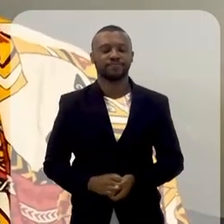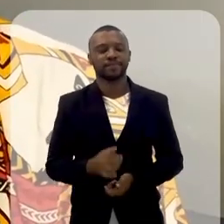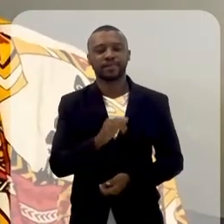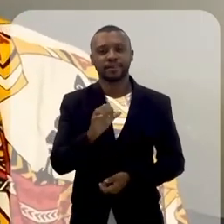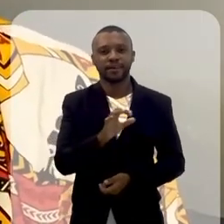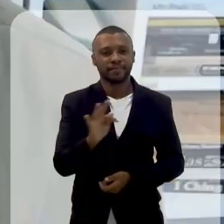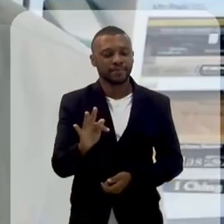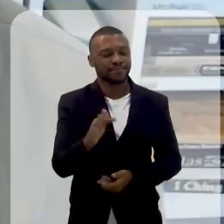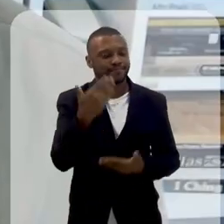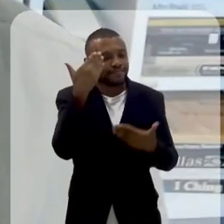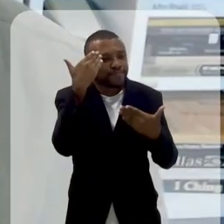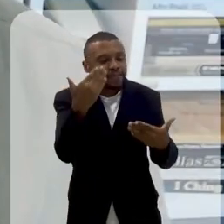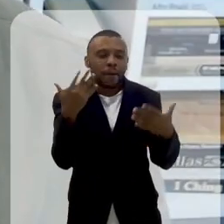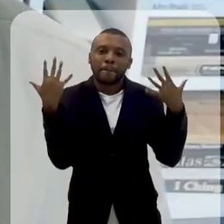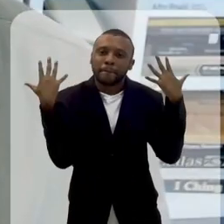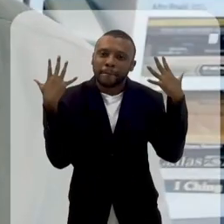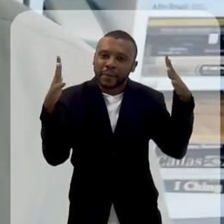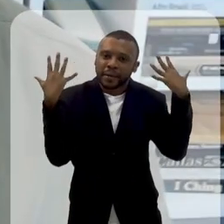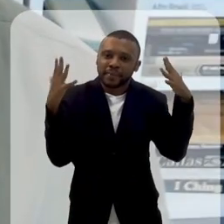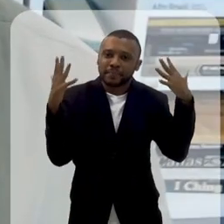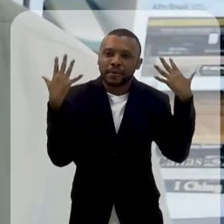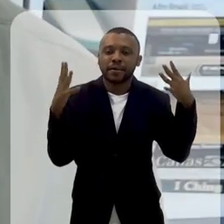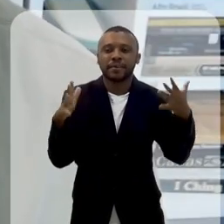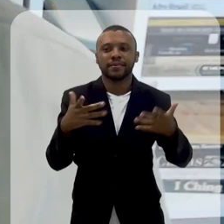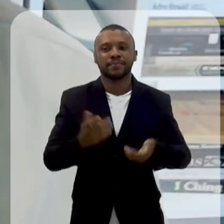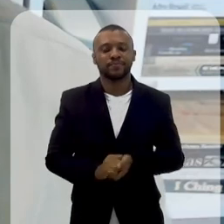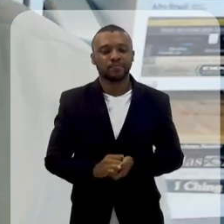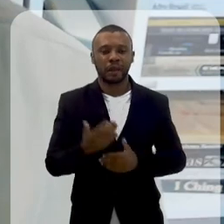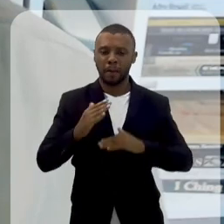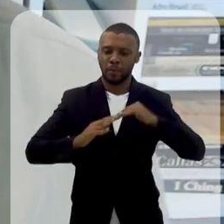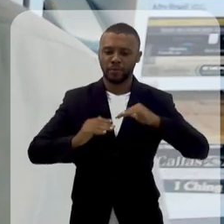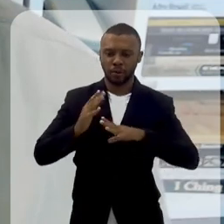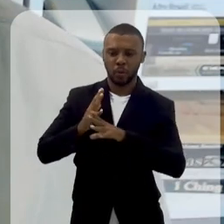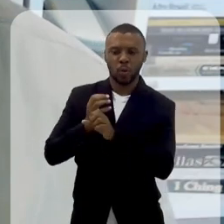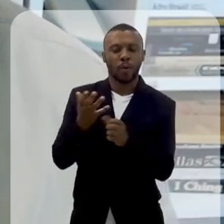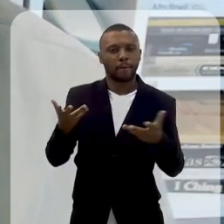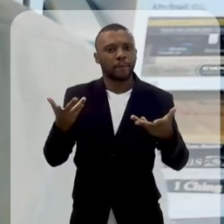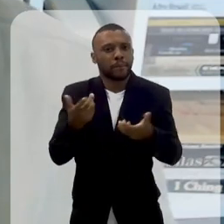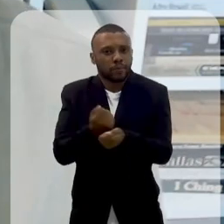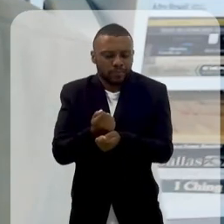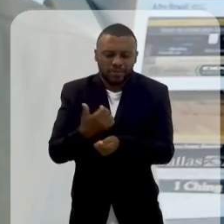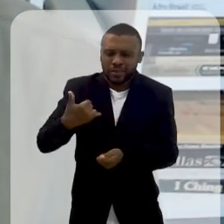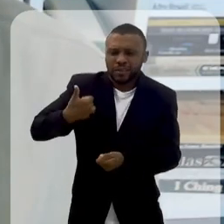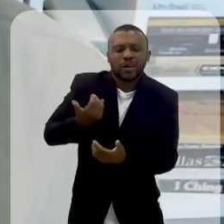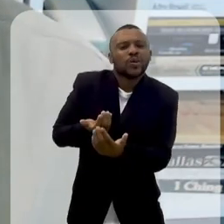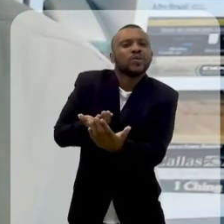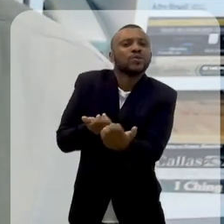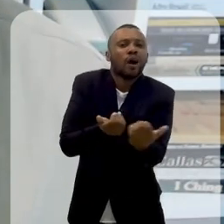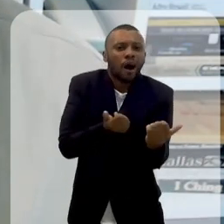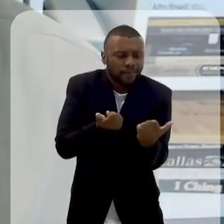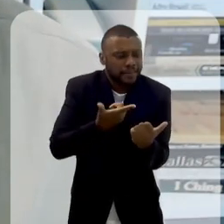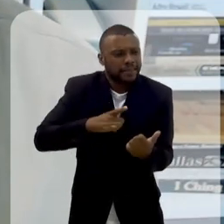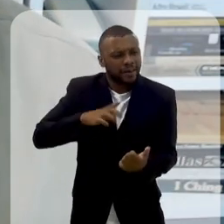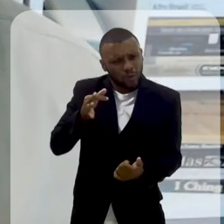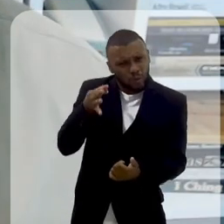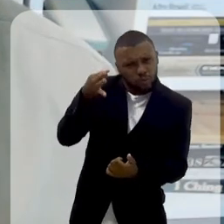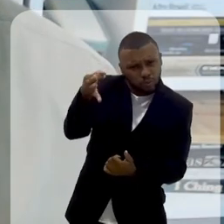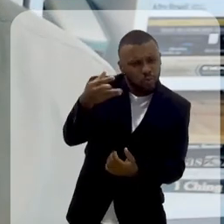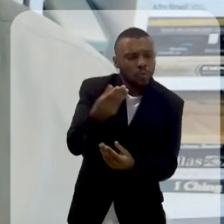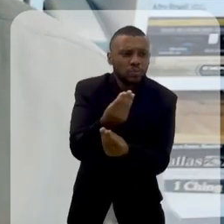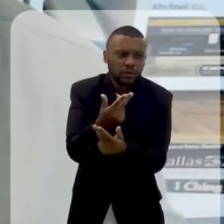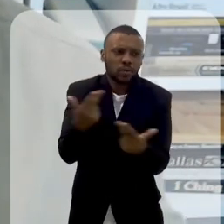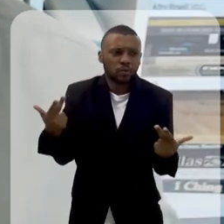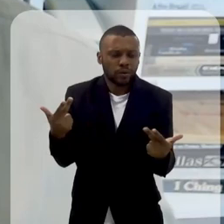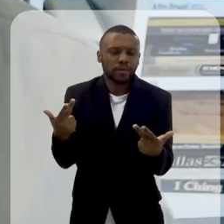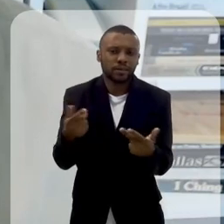Janeiro. Jeff, muito obrigado, parabéns, né? Uma carreira brilhante, tão pouco tempo de